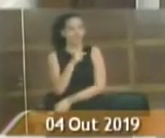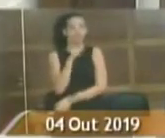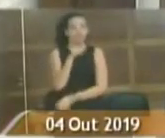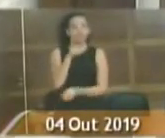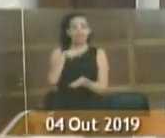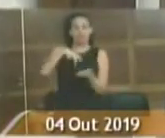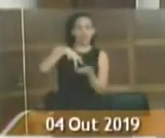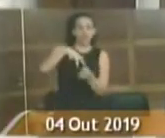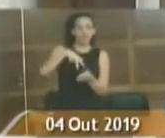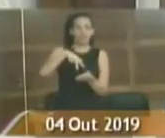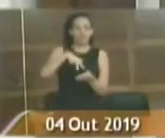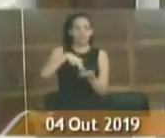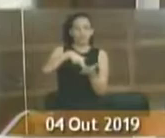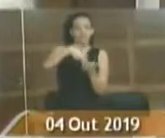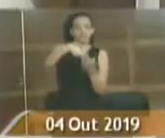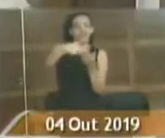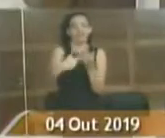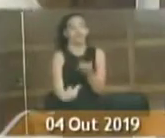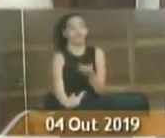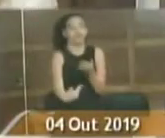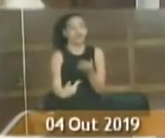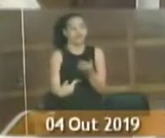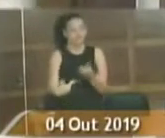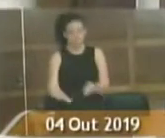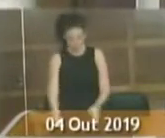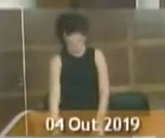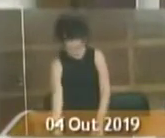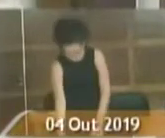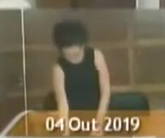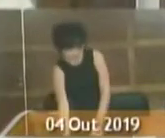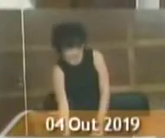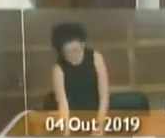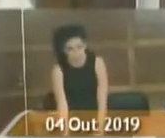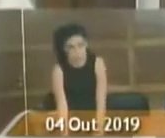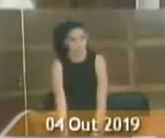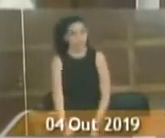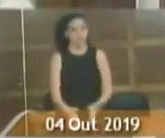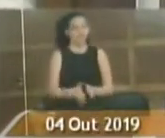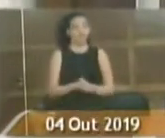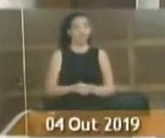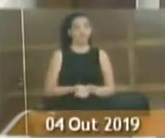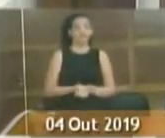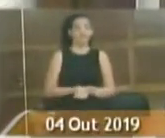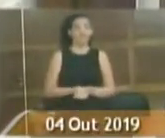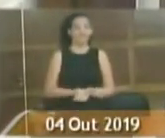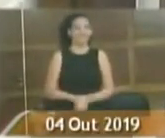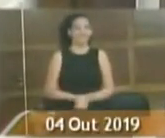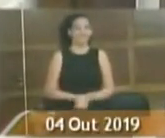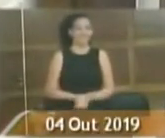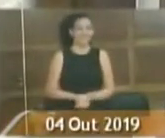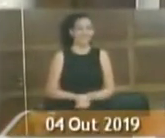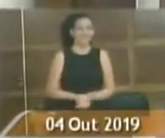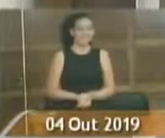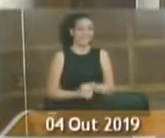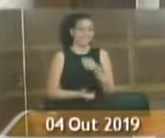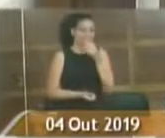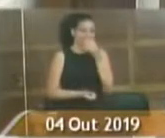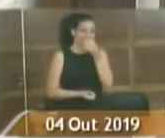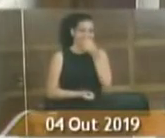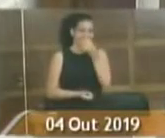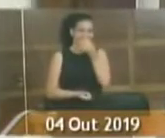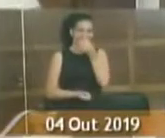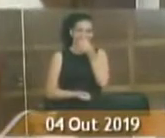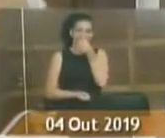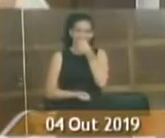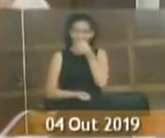um tombo de skate, tá com aquela feridona no joelho, tá aberto, aquela lesão sua. Aí aquele gato tá